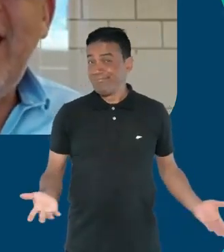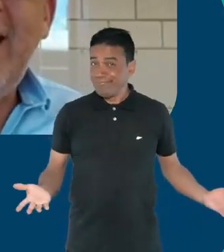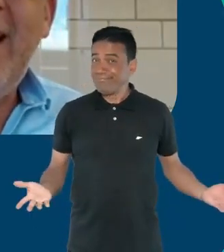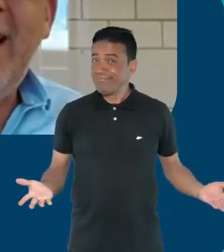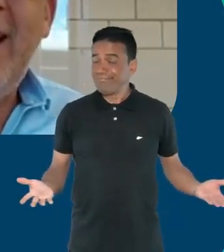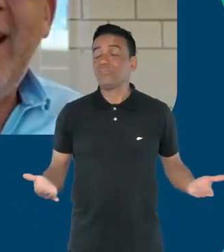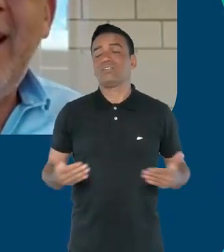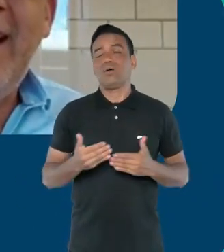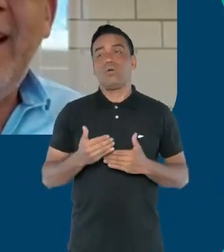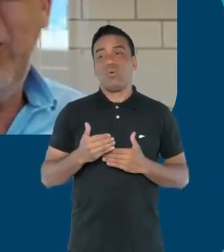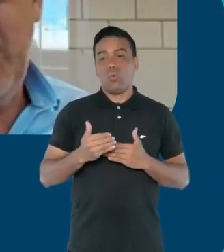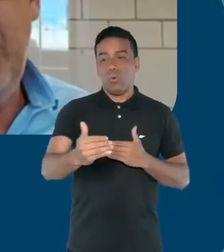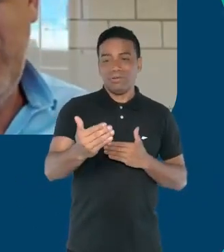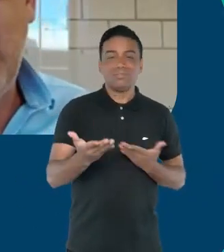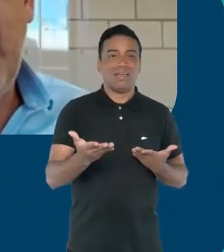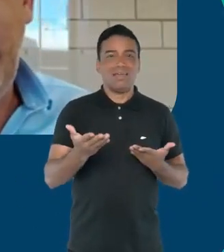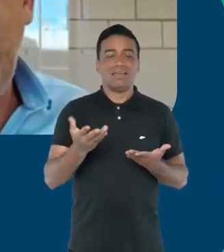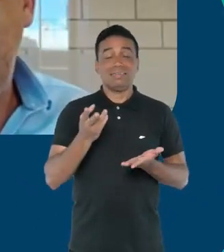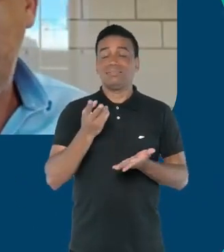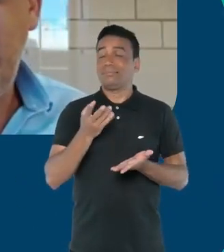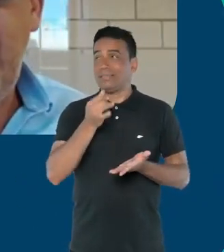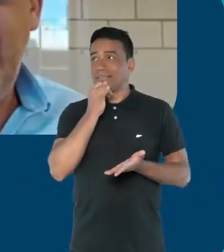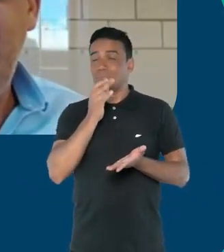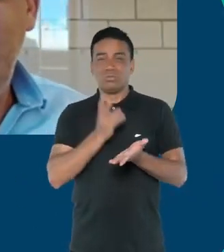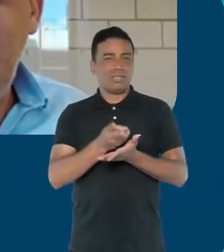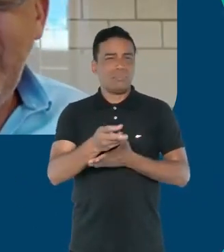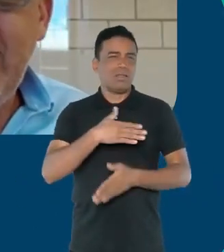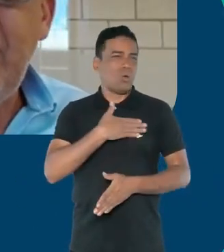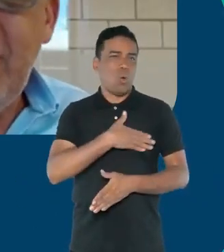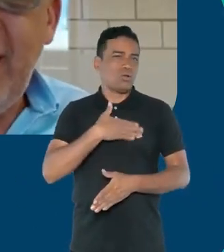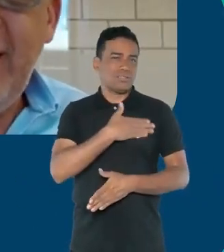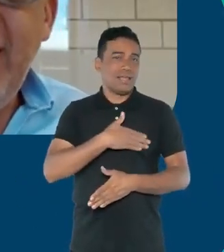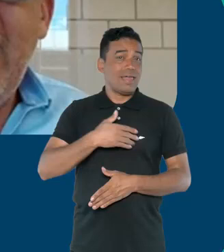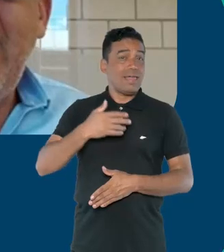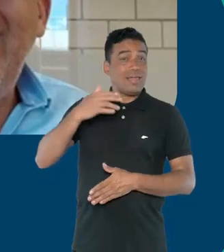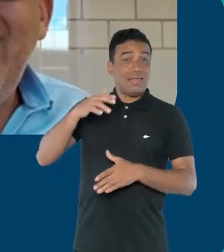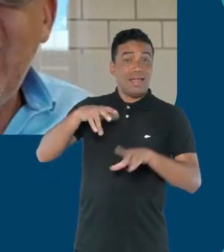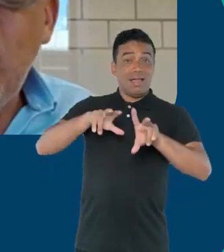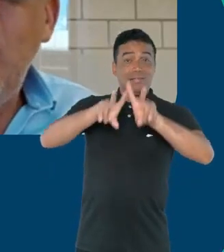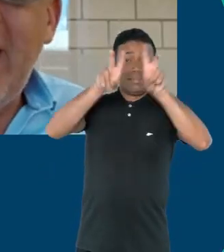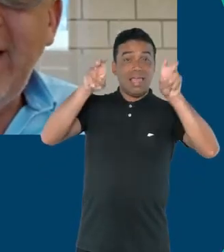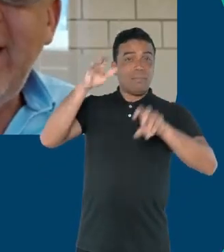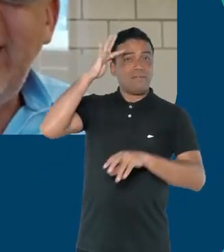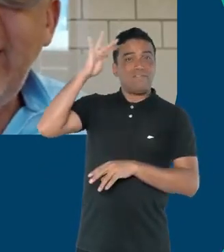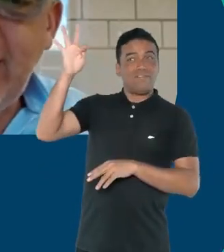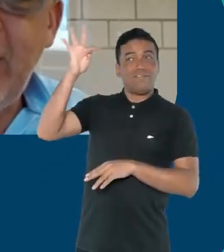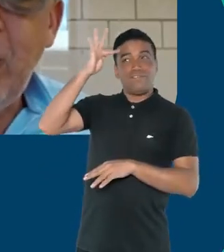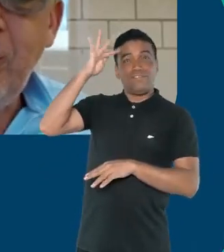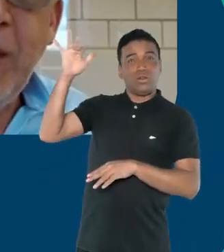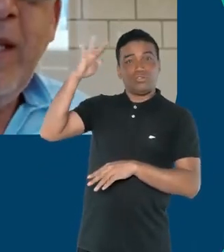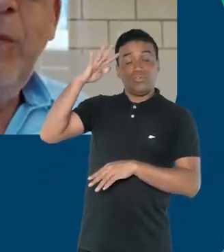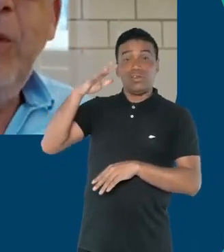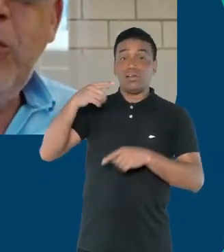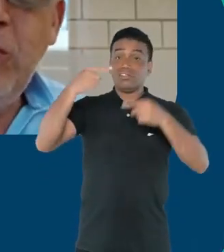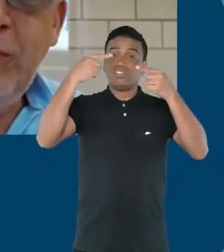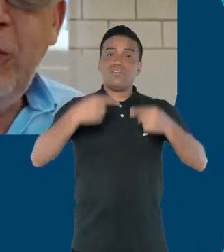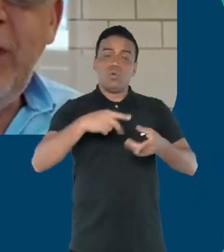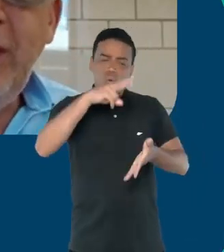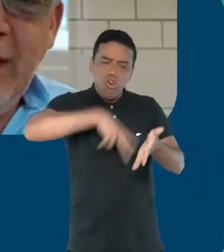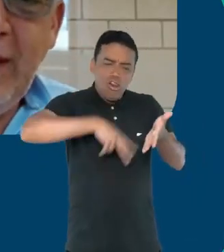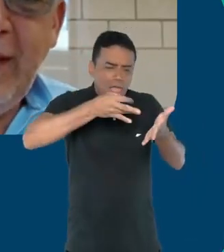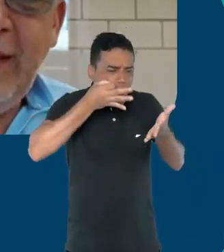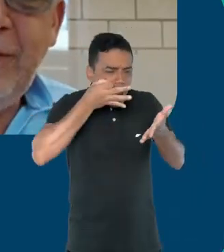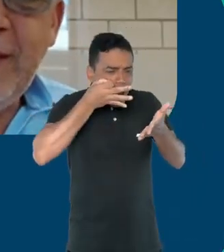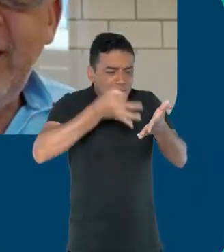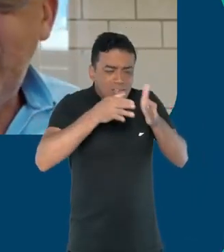comecei eu sempre gostei de filosofia e me desafiei a ler com mais atenção. E por isso eu